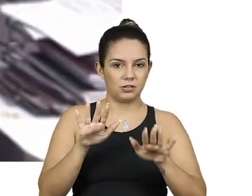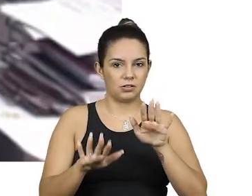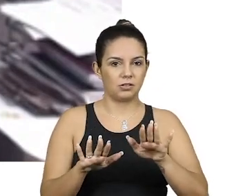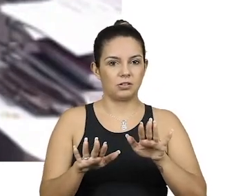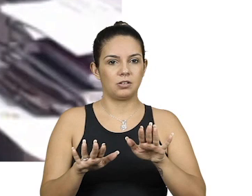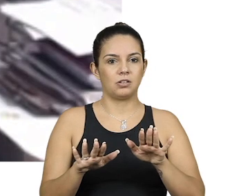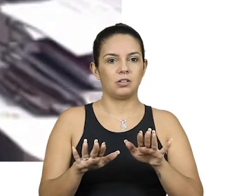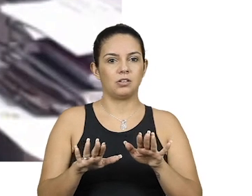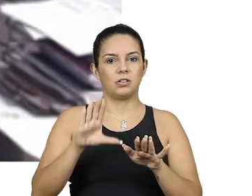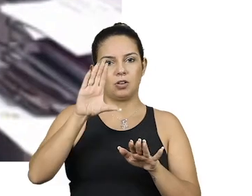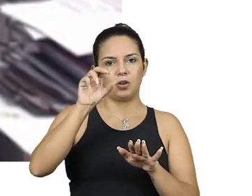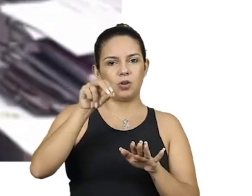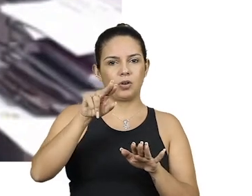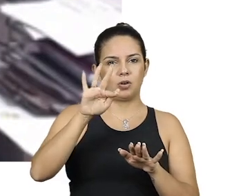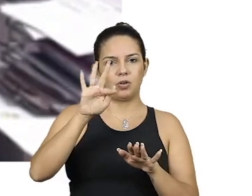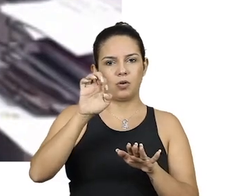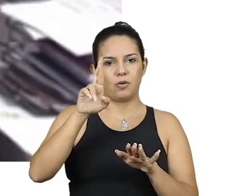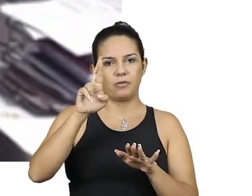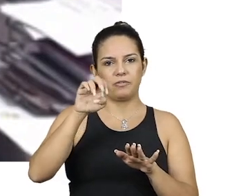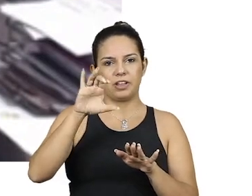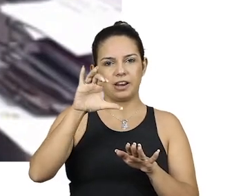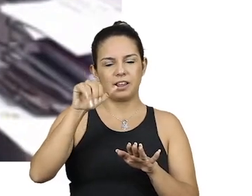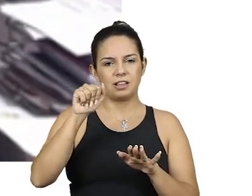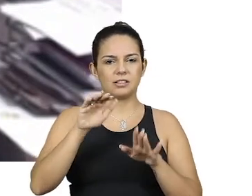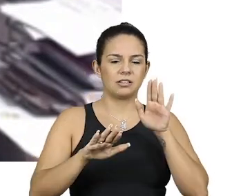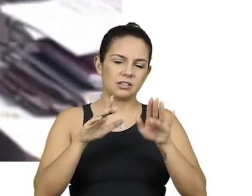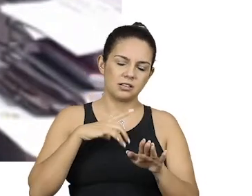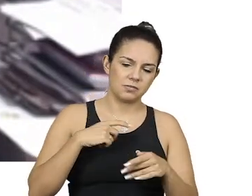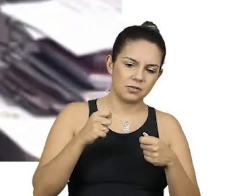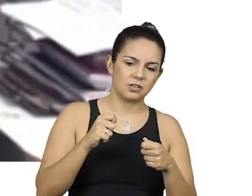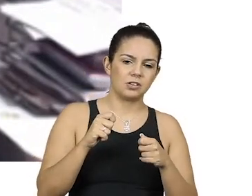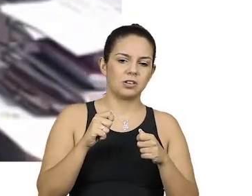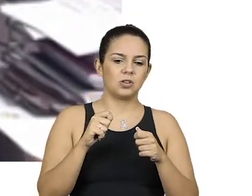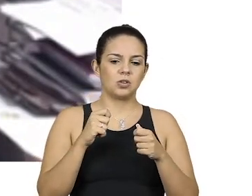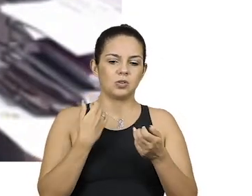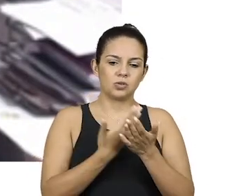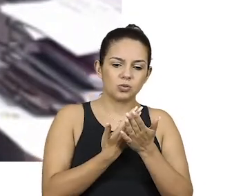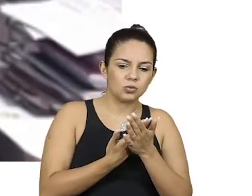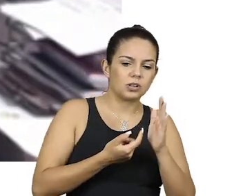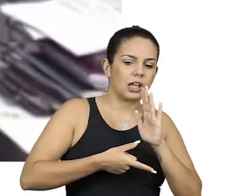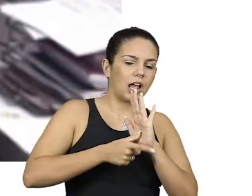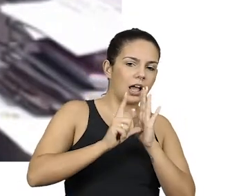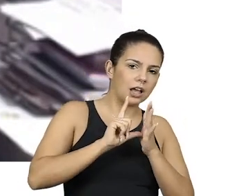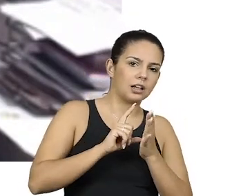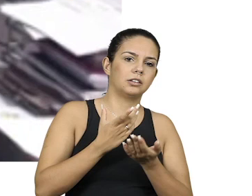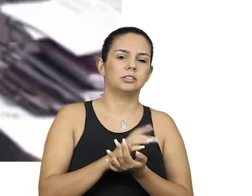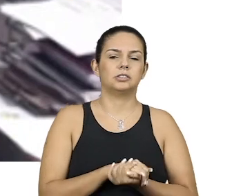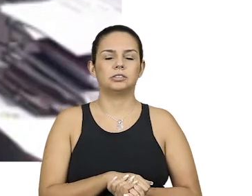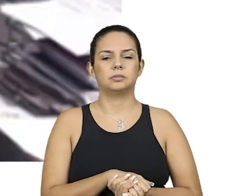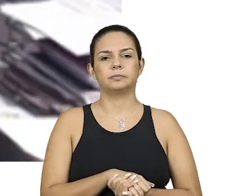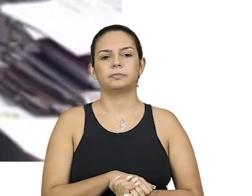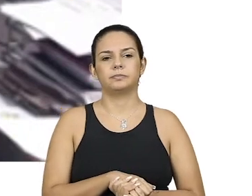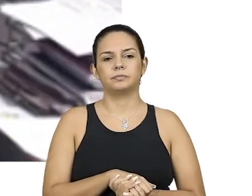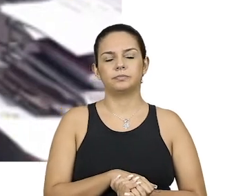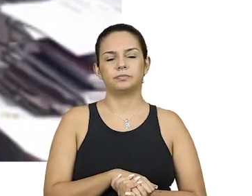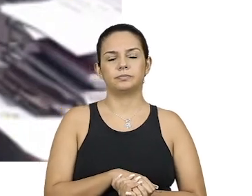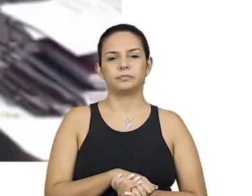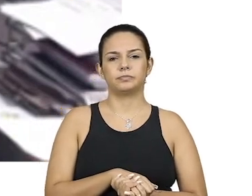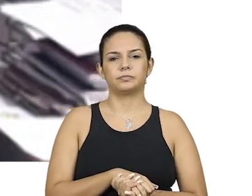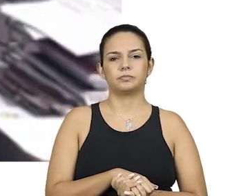vezes são conferências, então tem que estruturar a conferência, mas